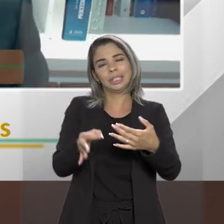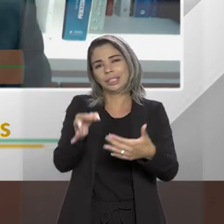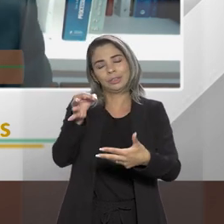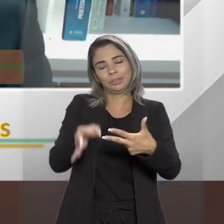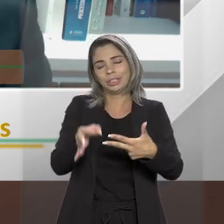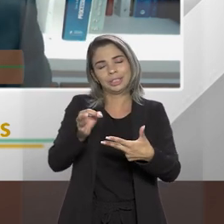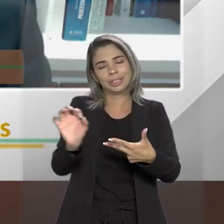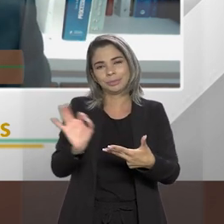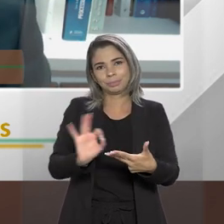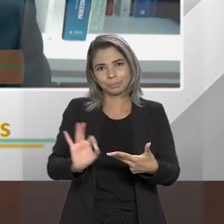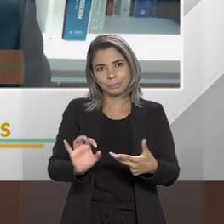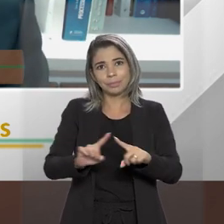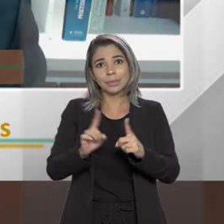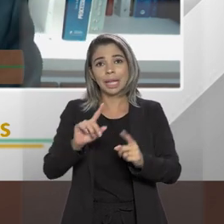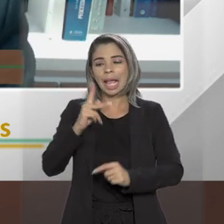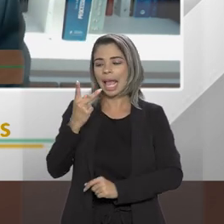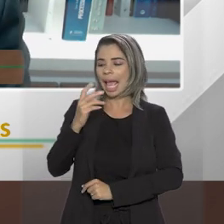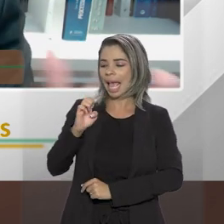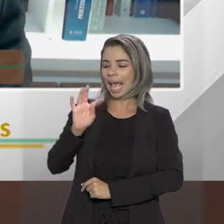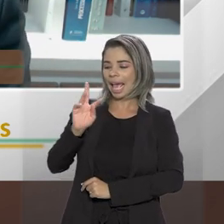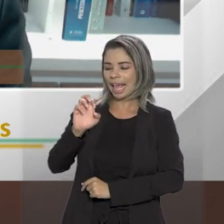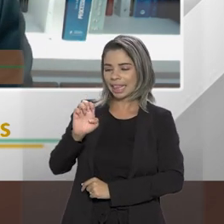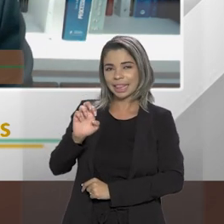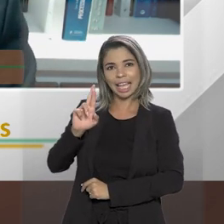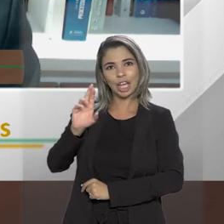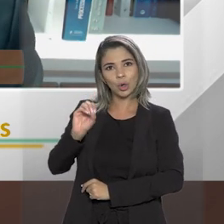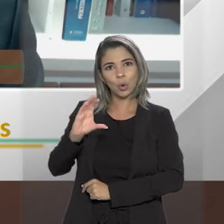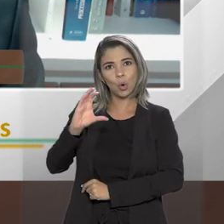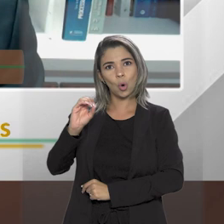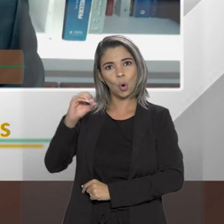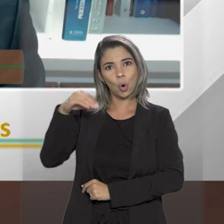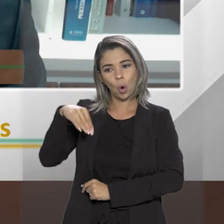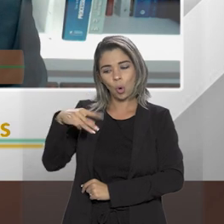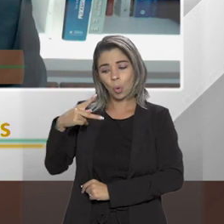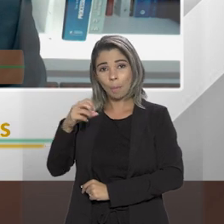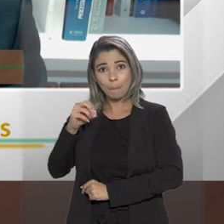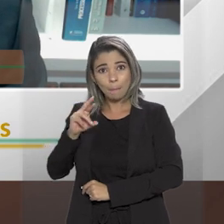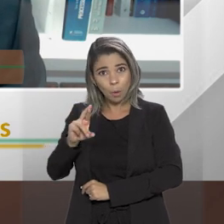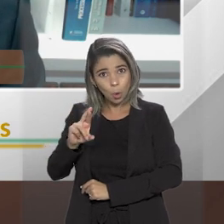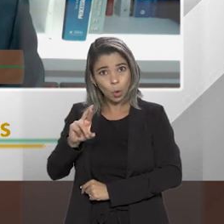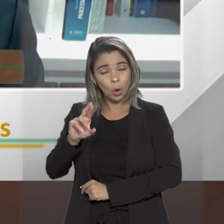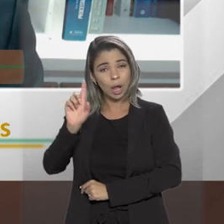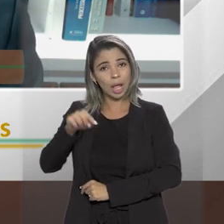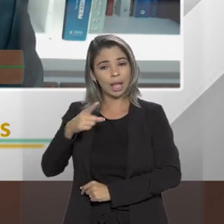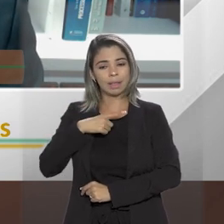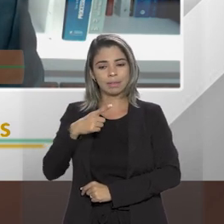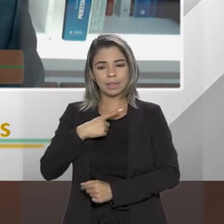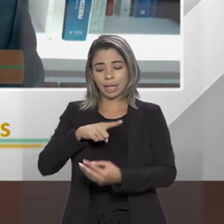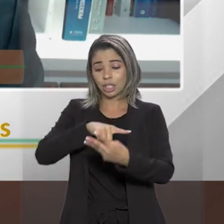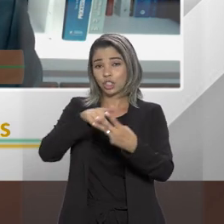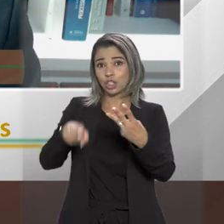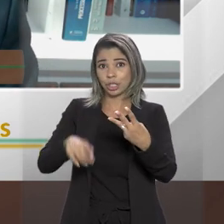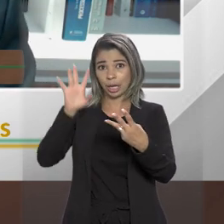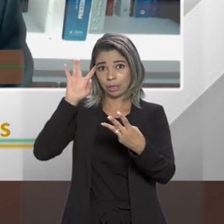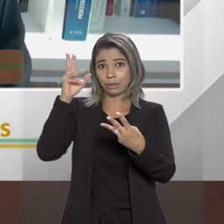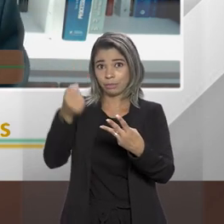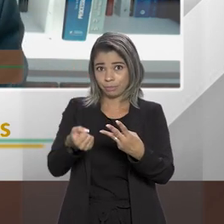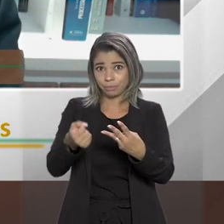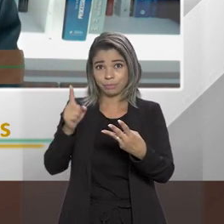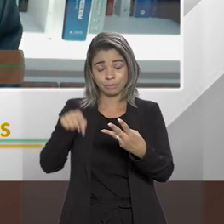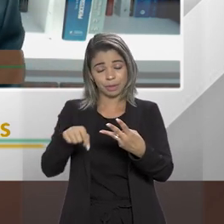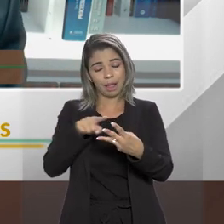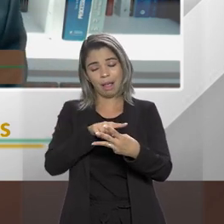para a heterocomposição, nós temos aqui duas grandes formas de resolução de litígio,